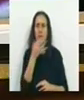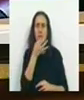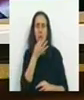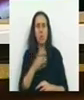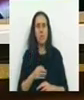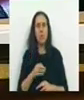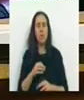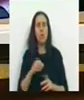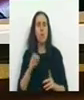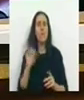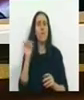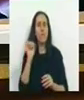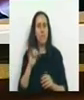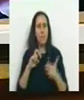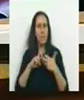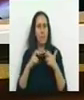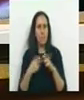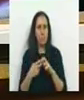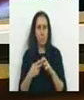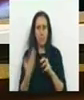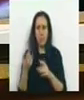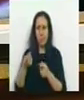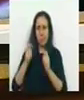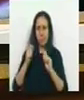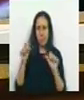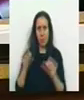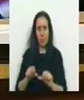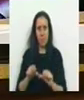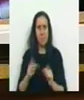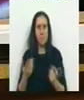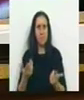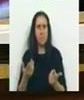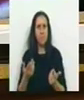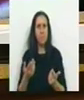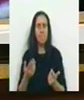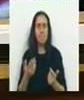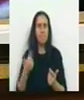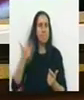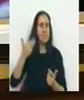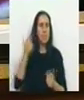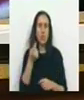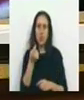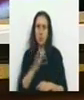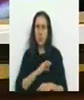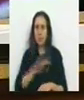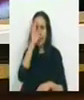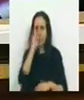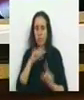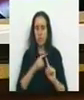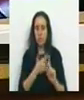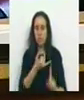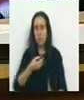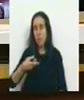e da origem dos problemas e da má herança, localizava-se um pouco mais atrás, Sr. Ministro. Localizava-se em